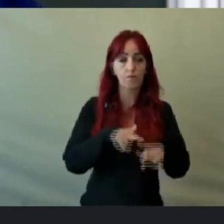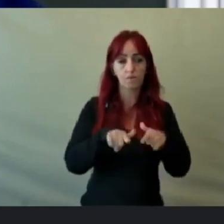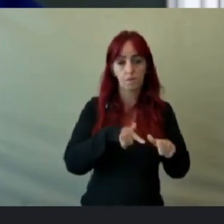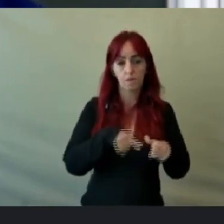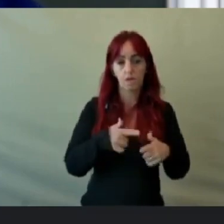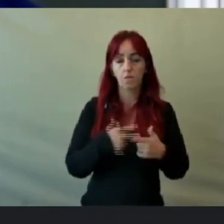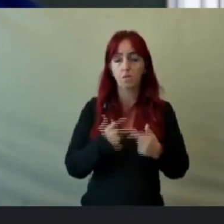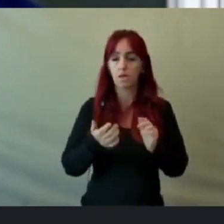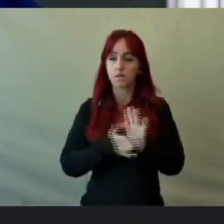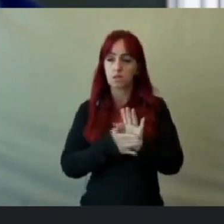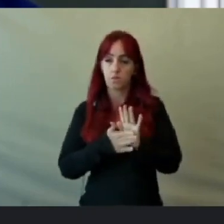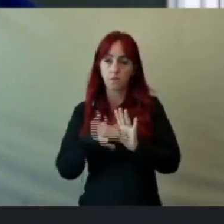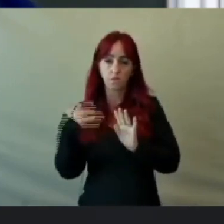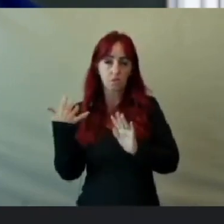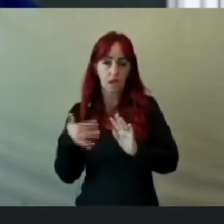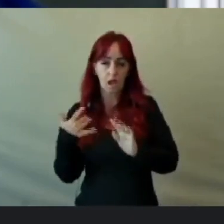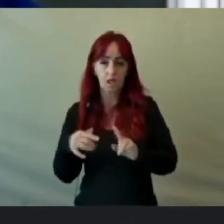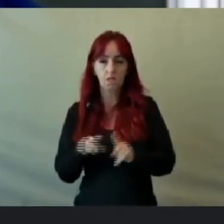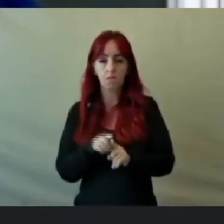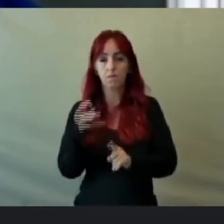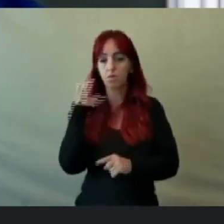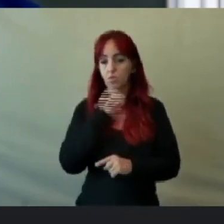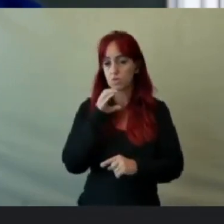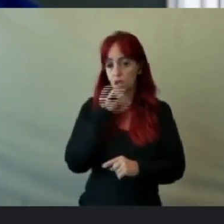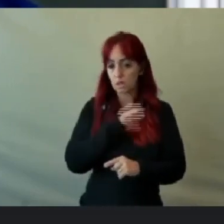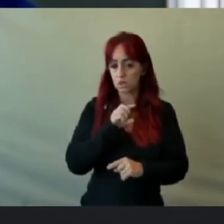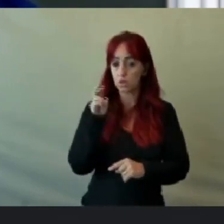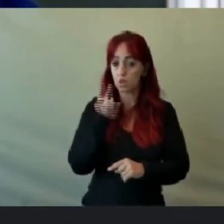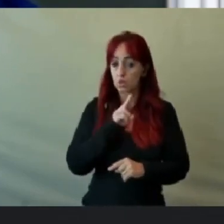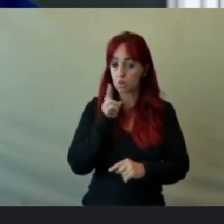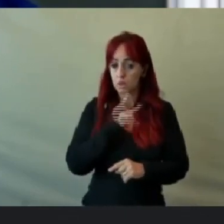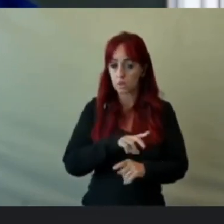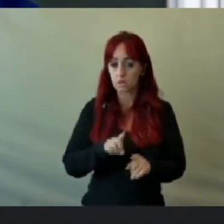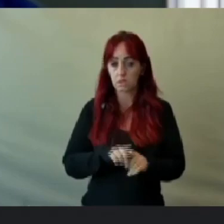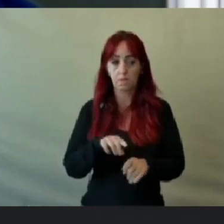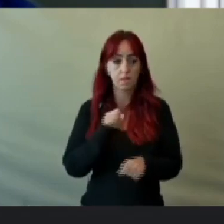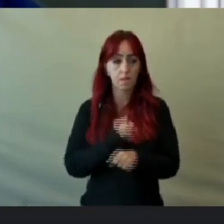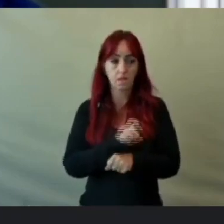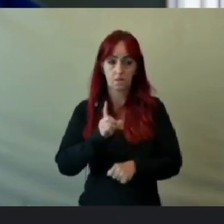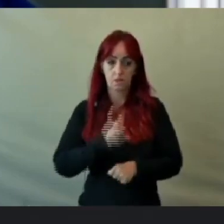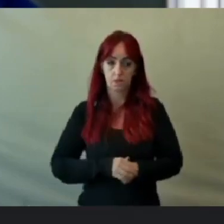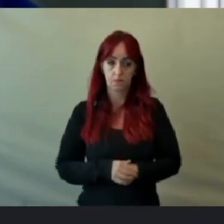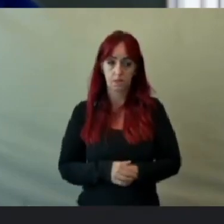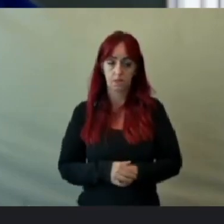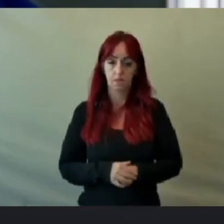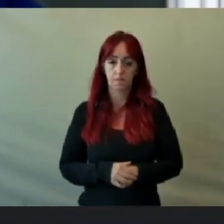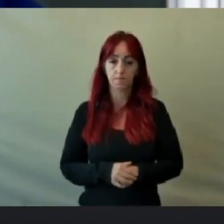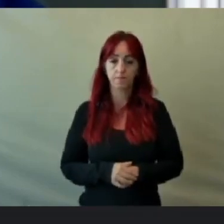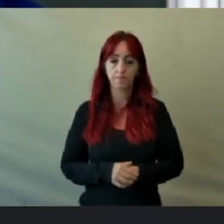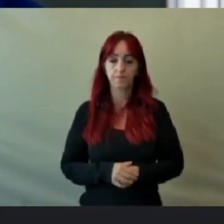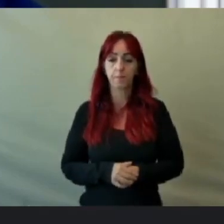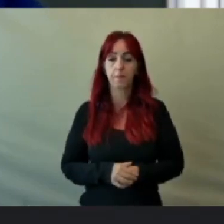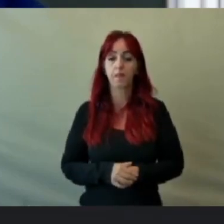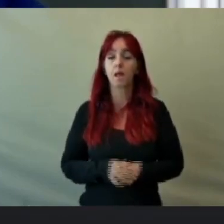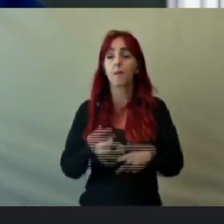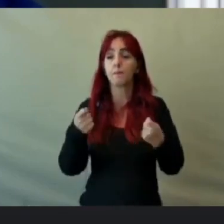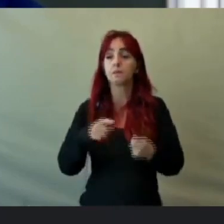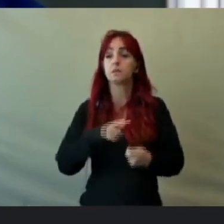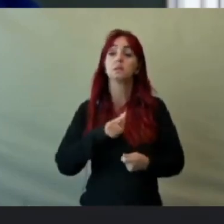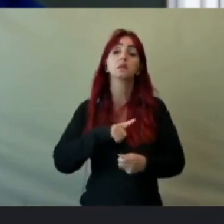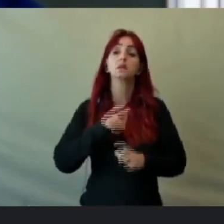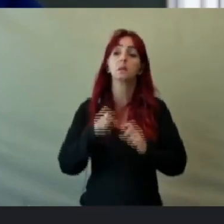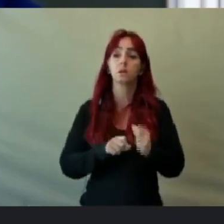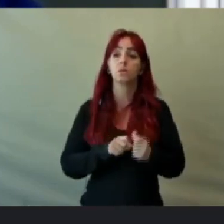urgentes e elas não esperam nós temos que trocar o pneu com o carro andando vereador então